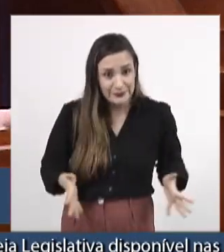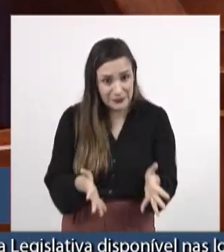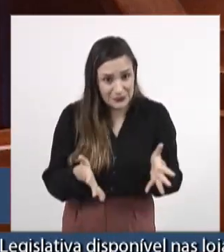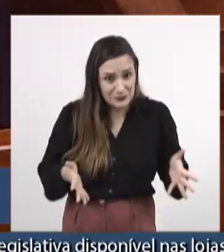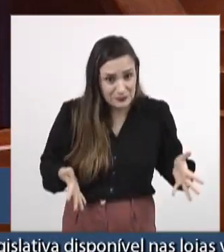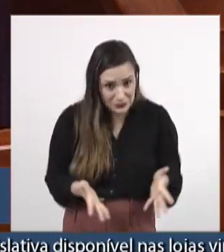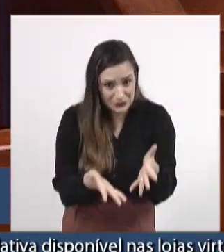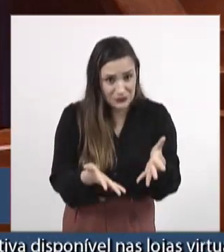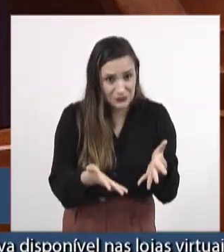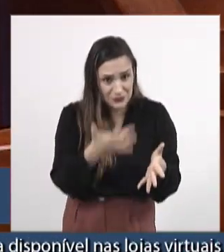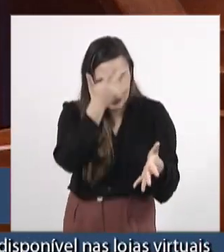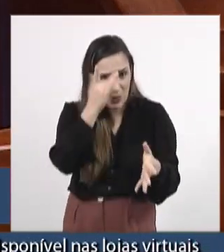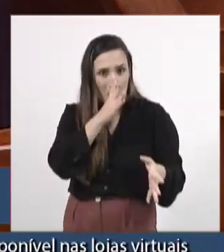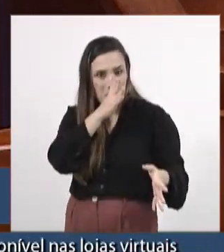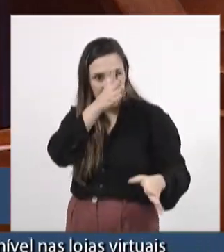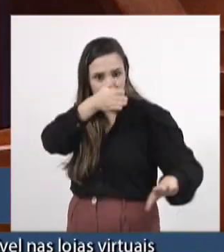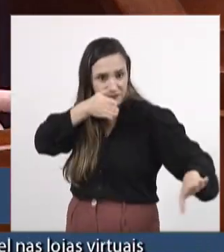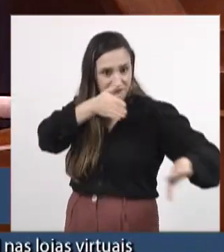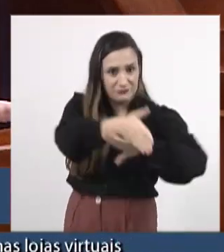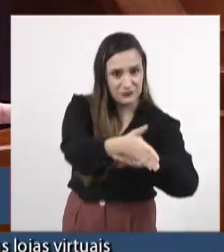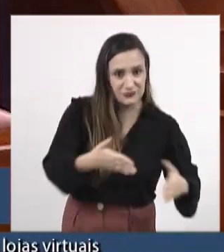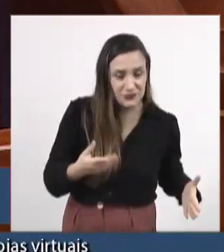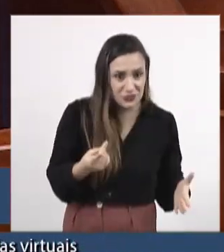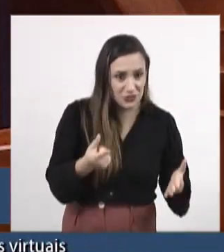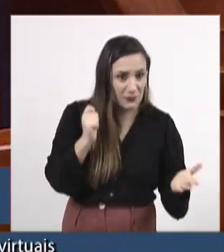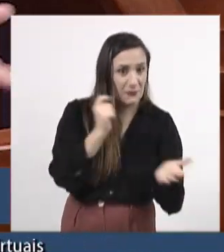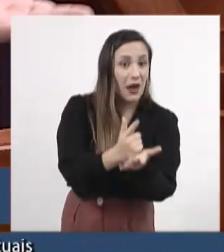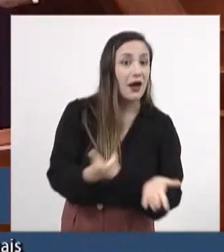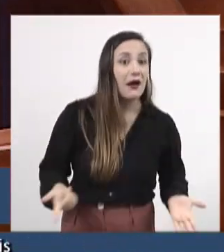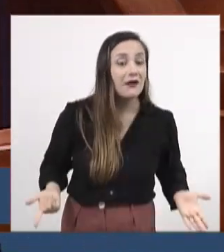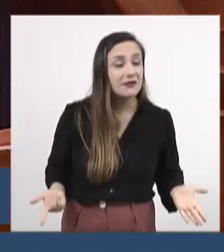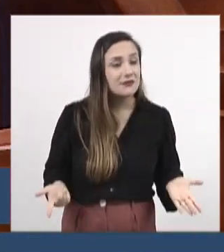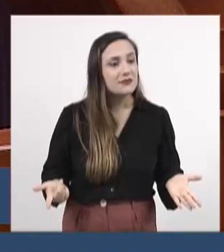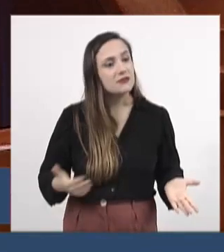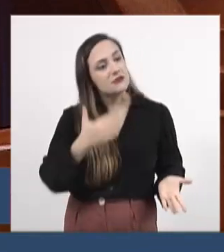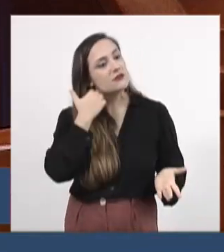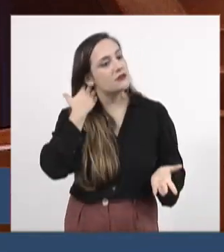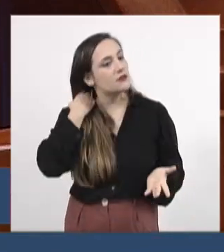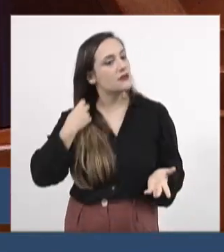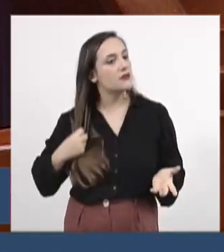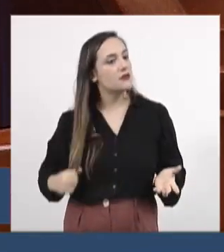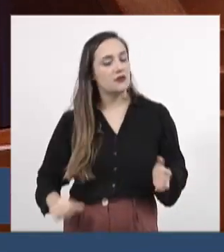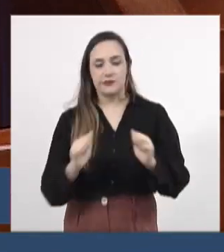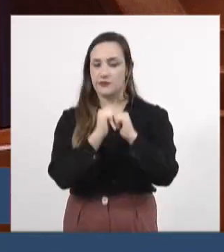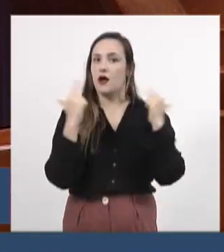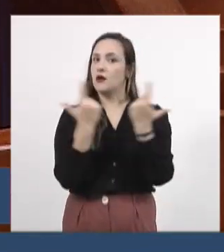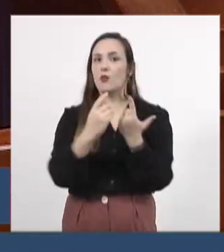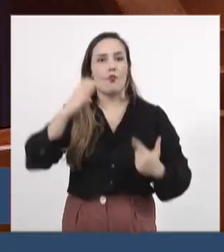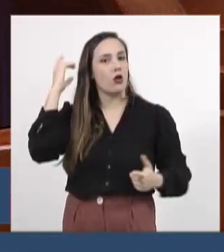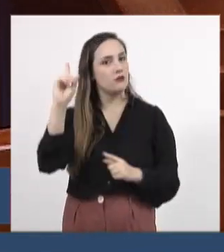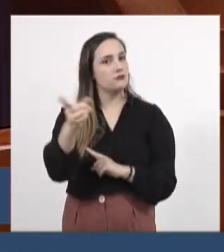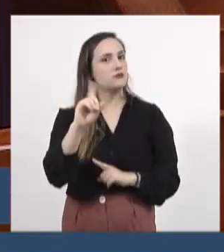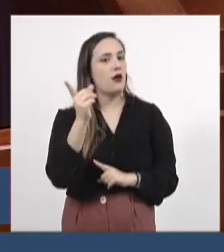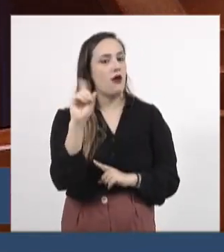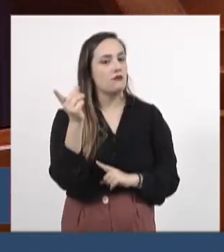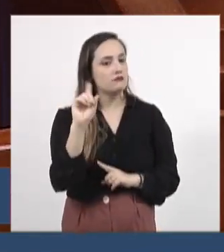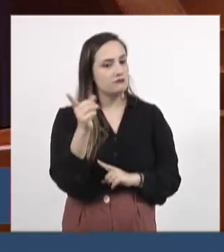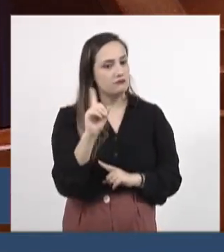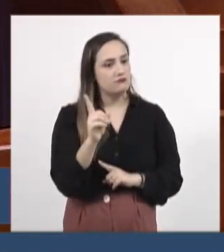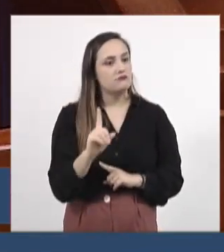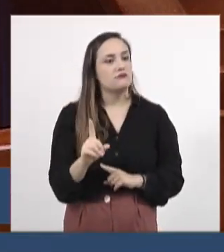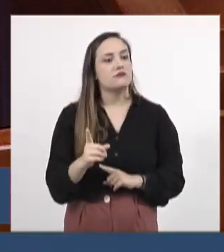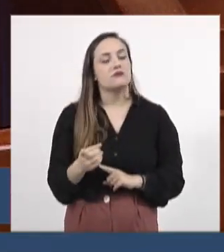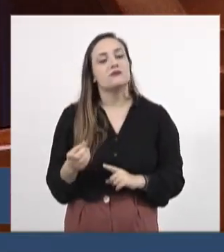incitar invasões, financiar e incitar invasões. Inclusive, essa Casa de Leis não vai ficar omissa a esse caso